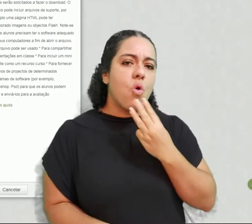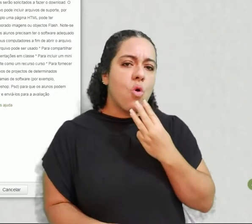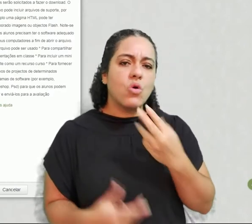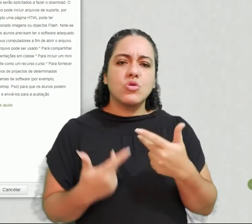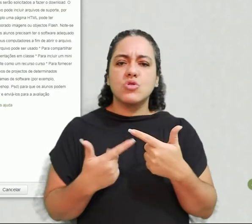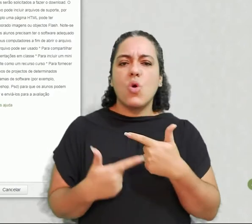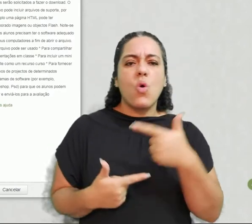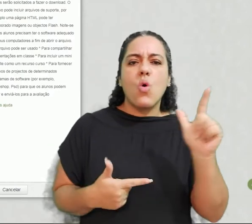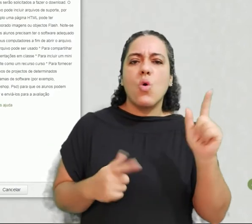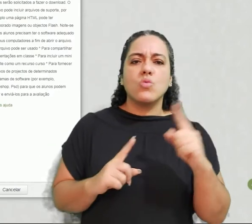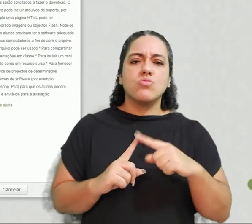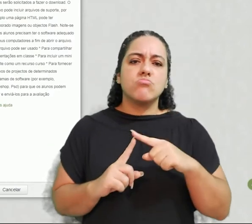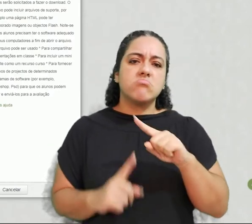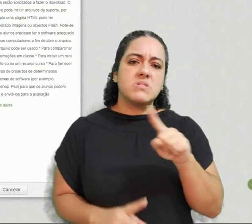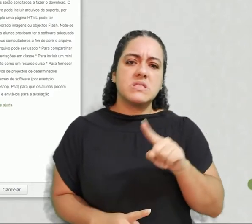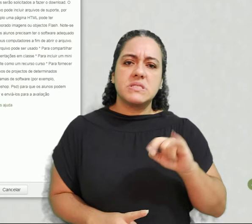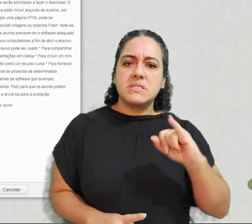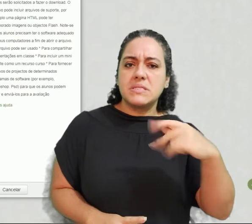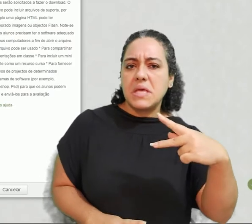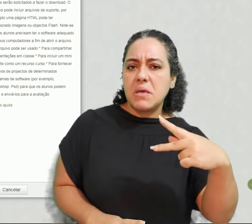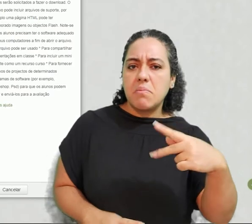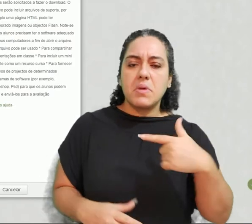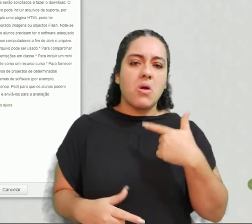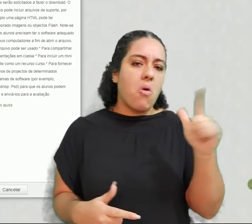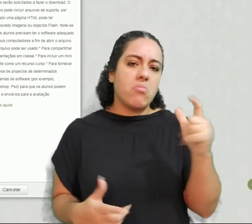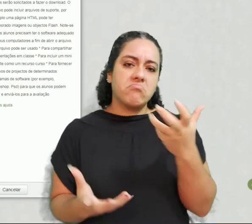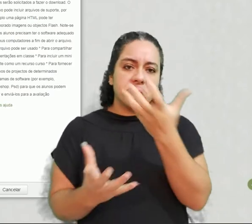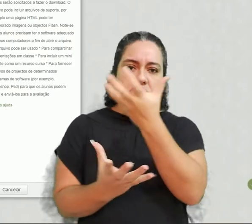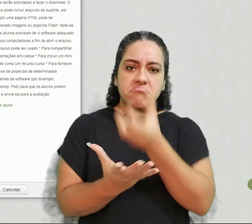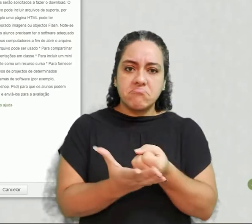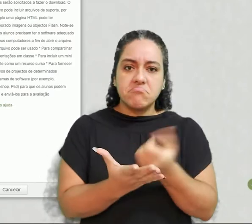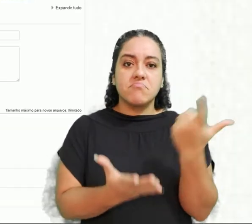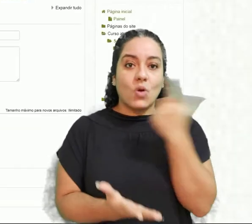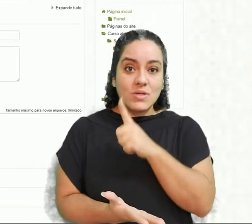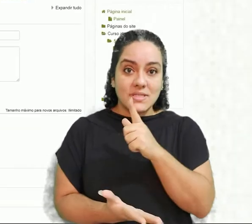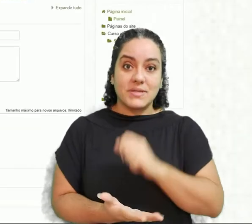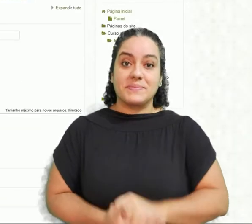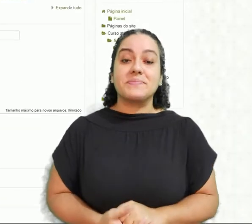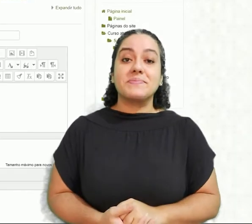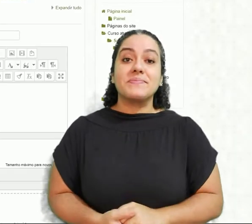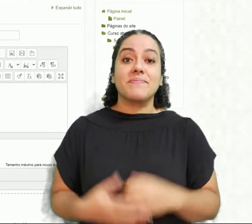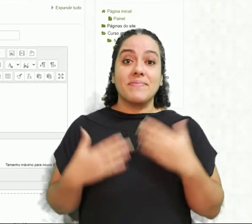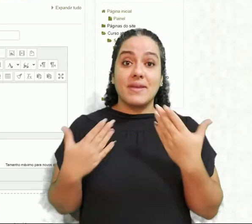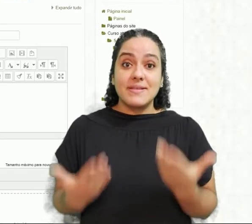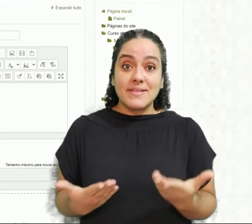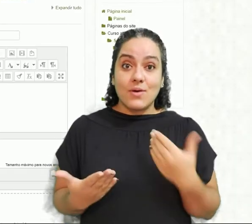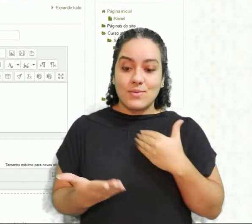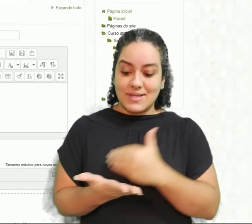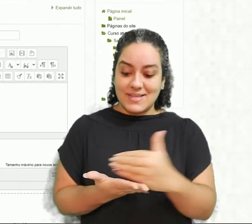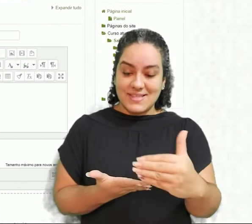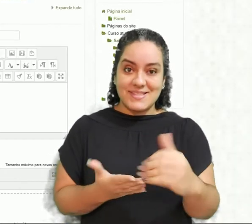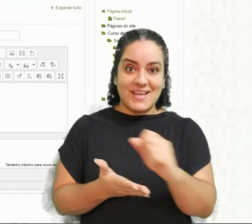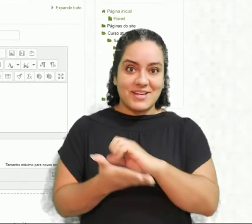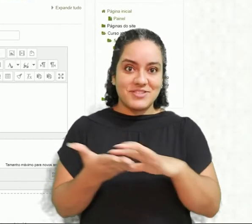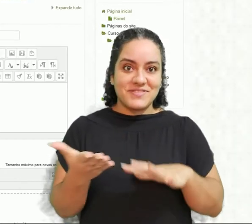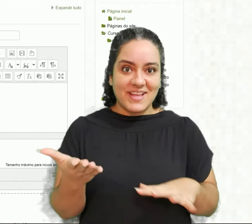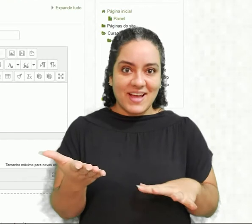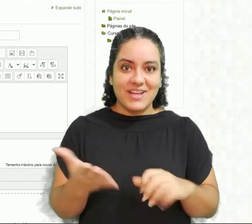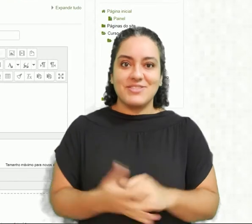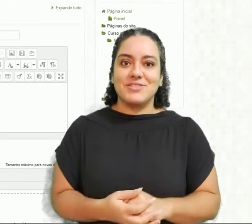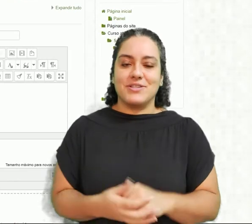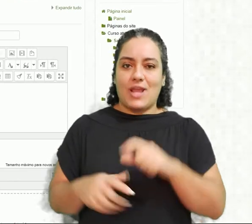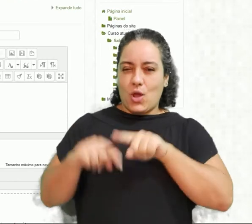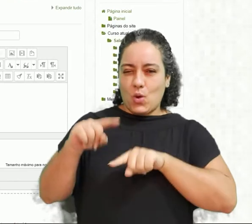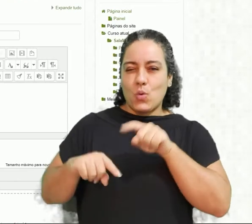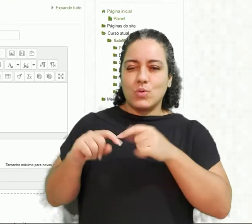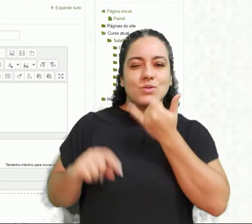Word ou algum arquivo zip ou algo assim que eles possam baixar Tá certo então ao iniciar a atividade